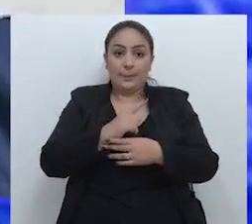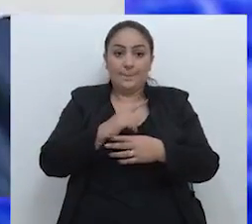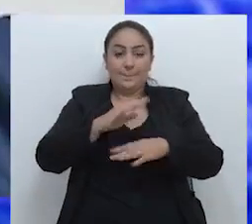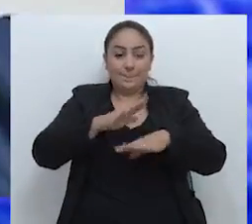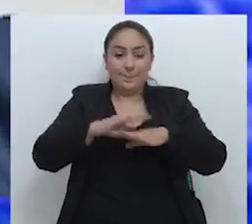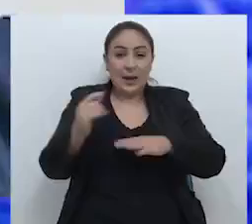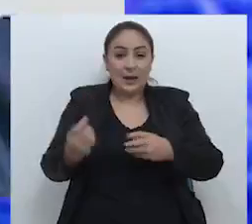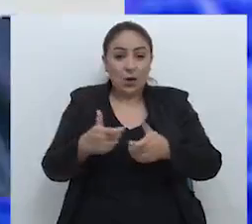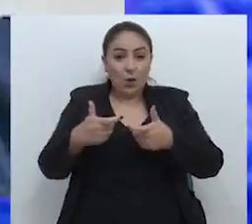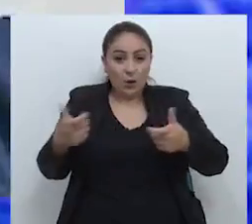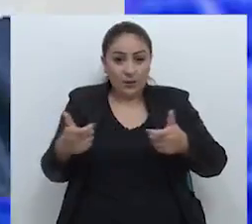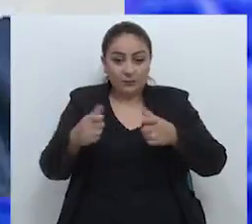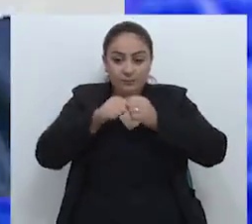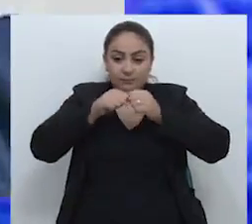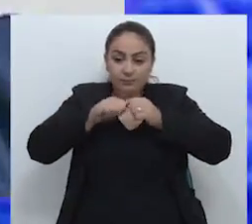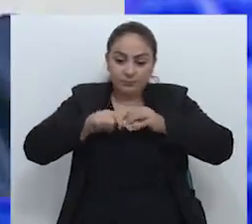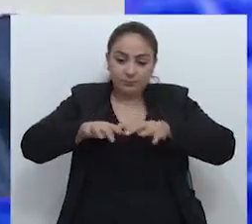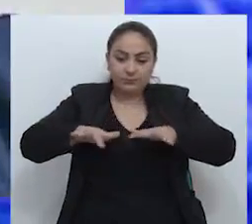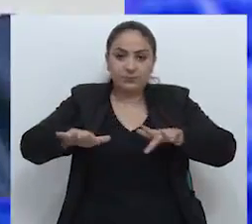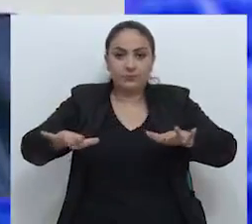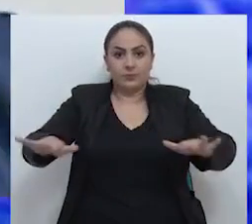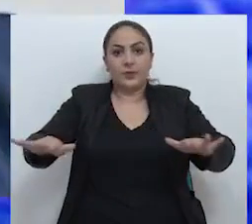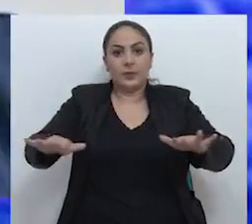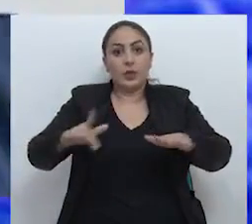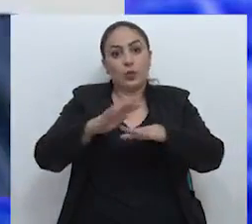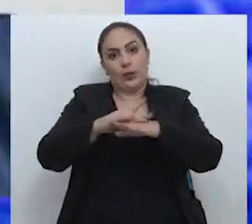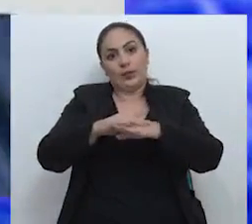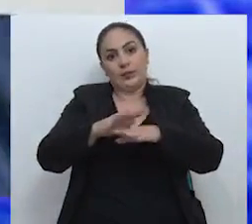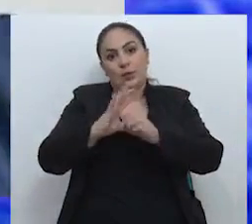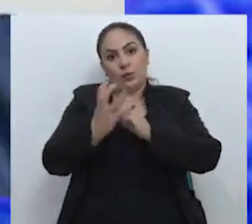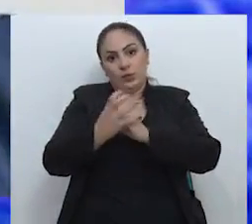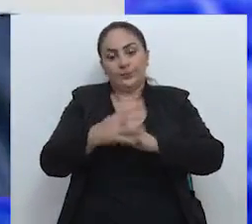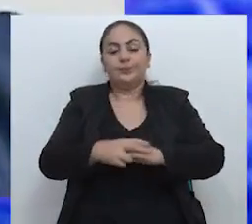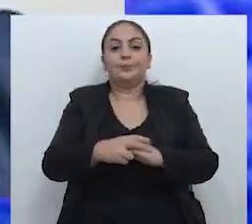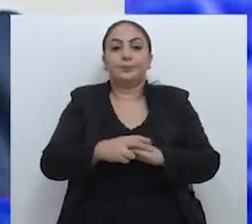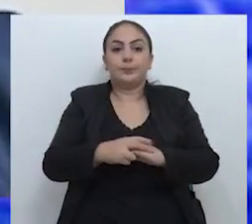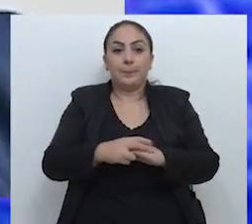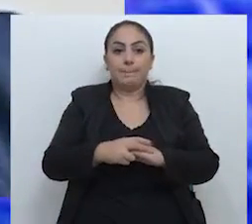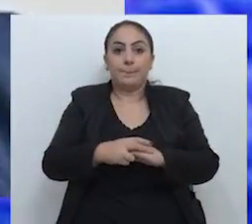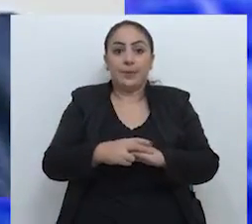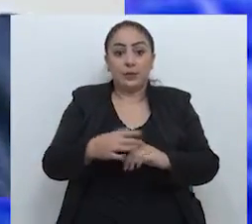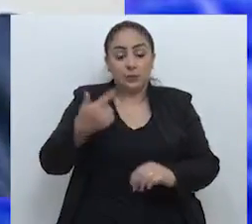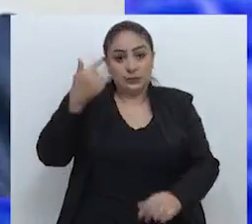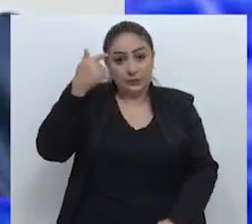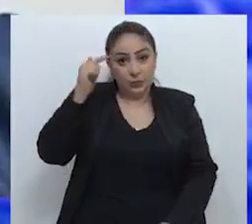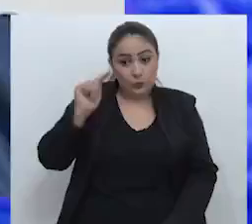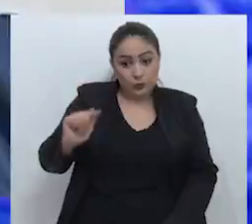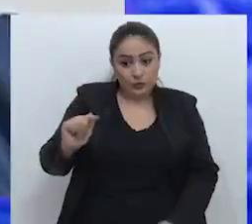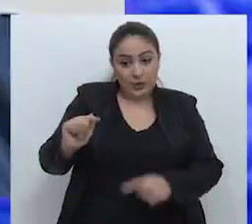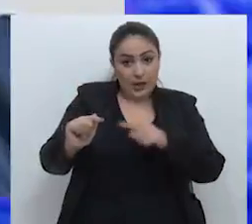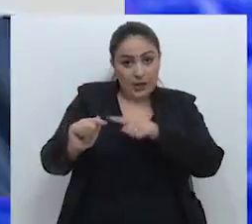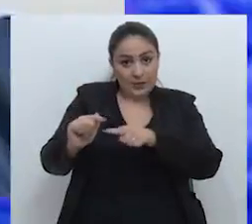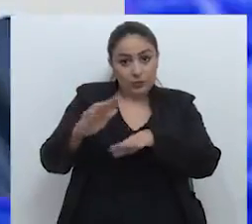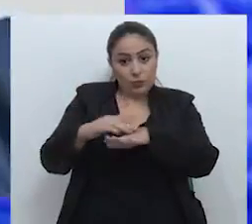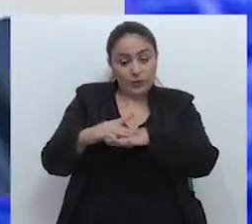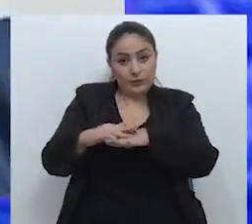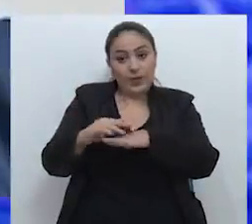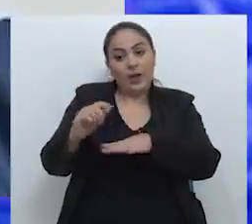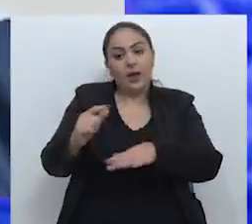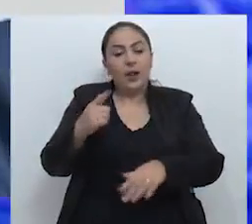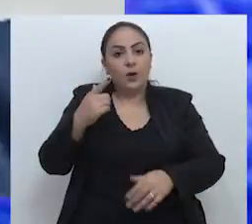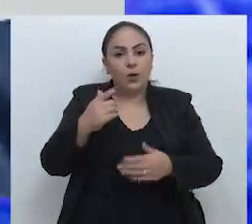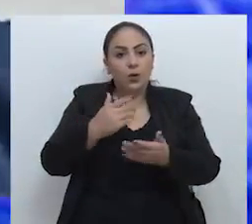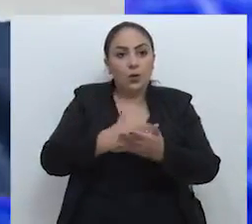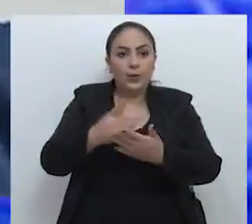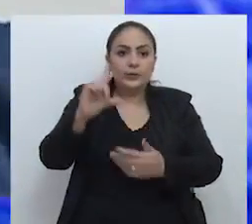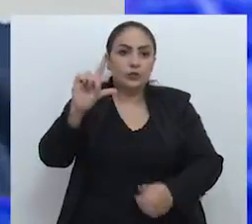viremia maior e, portanto, uma transmissibilidade maior. A partir do 7º dia da doença, essa